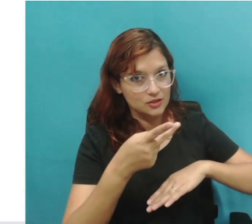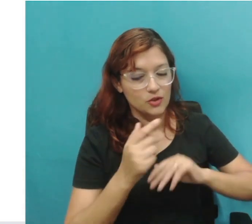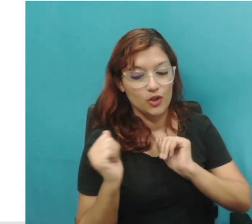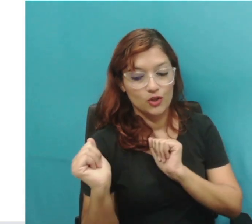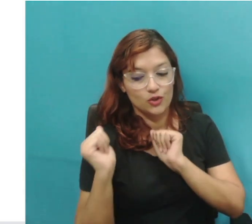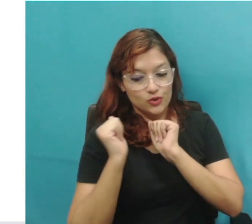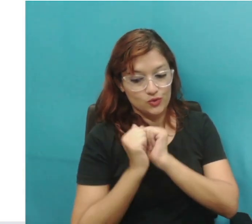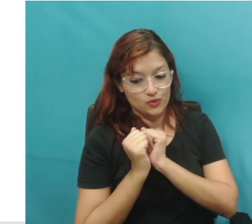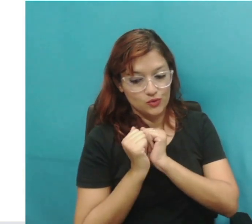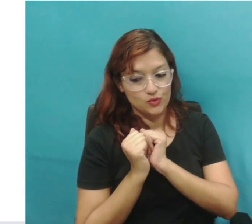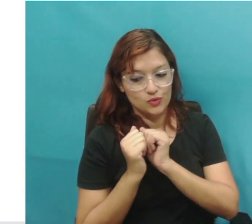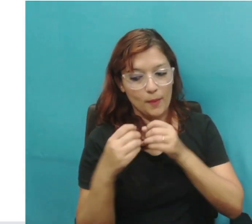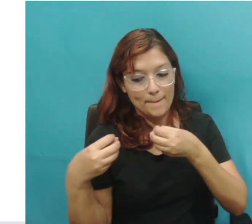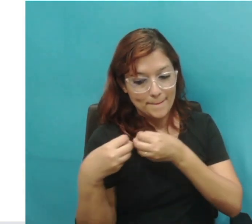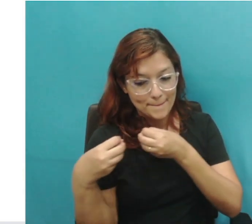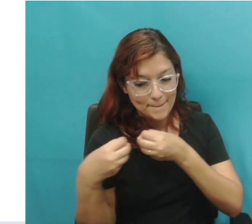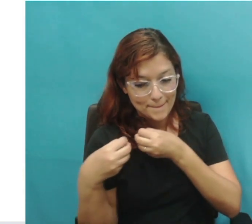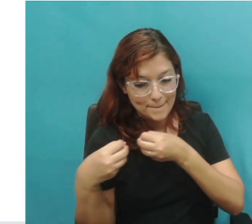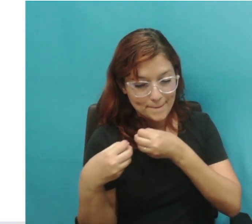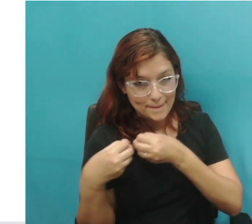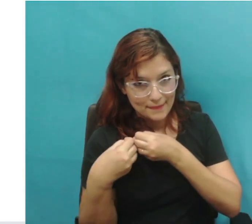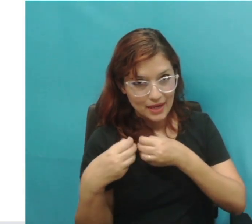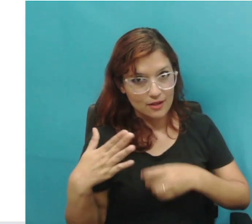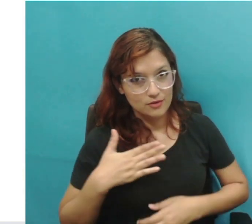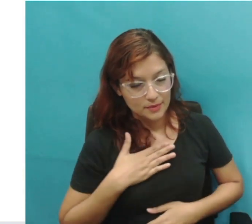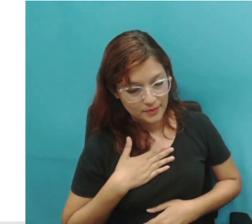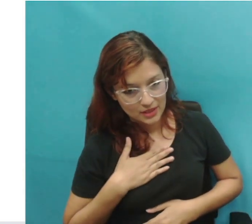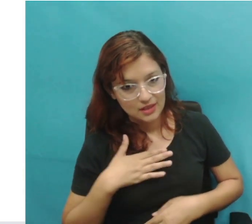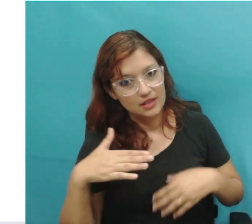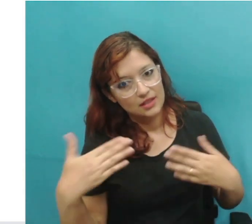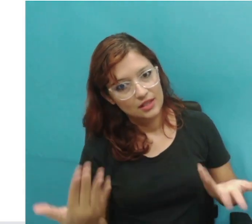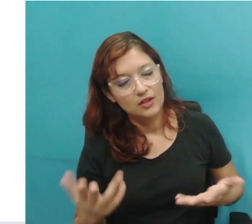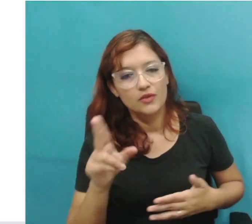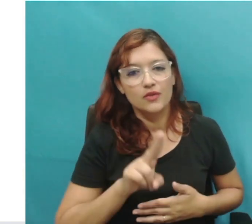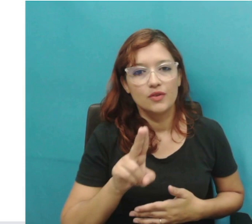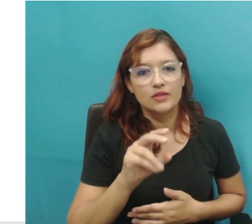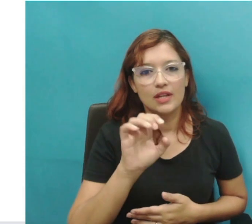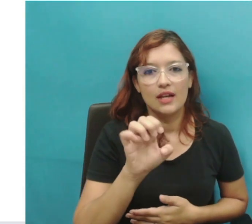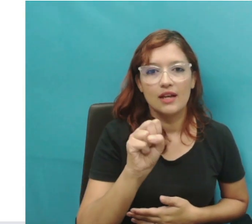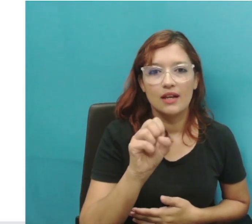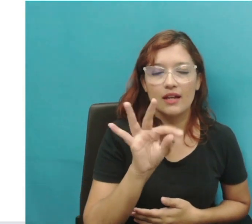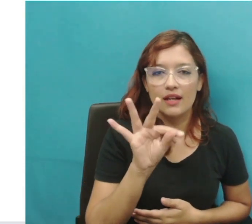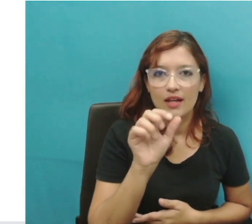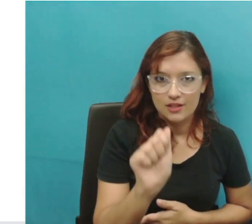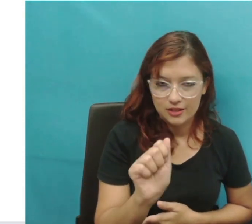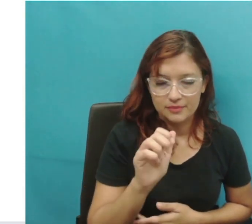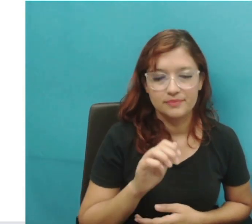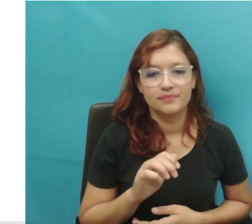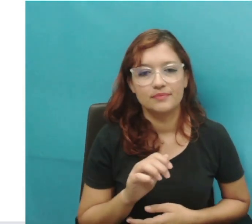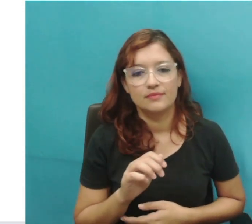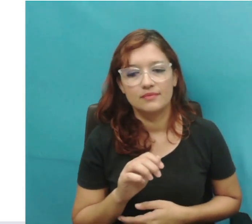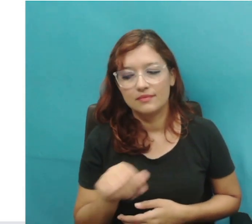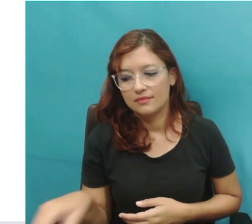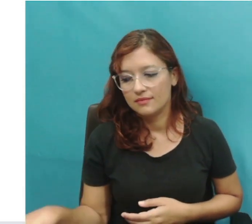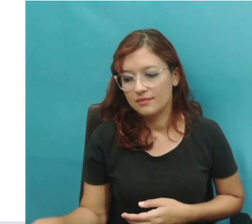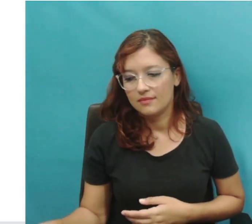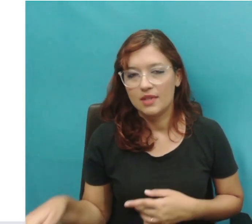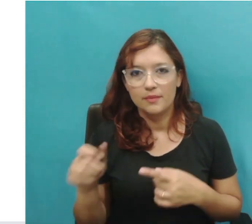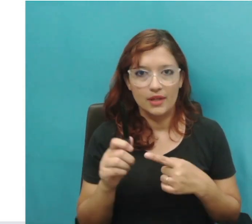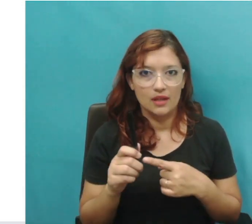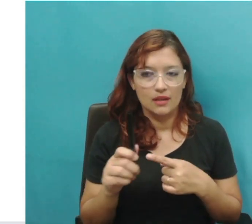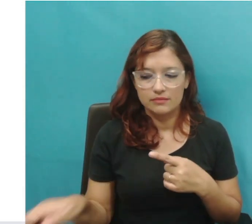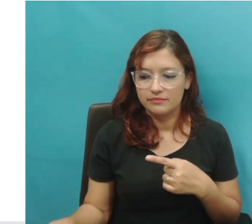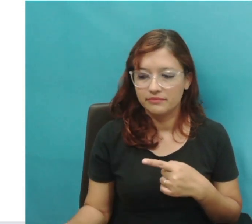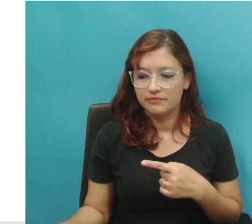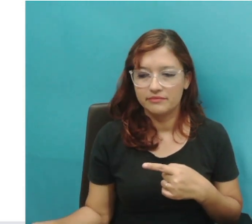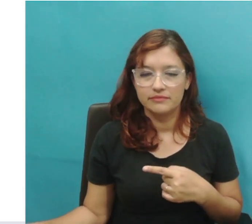Então, sou eu que estou falando e o objeto está próximo a mim. Então, eu vou usar o